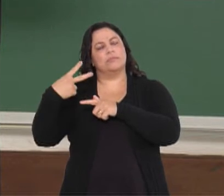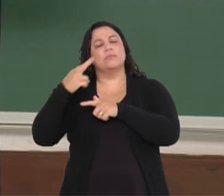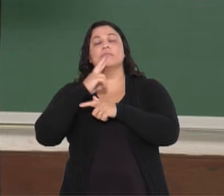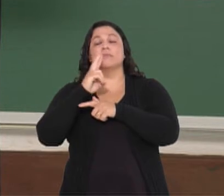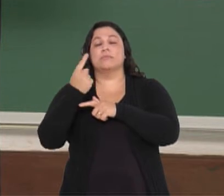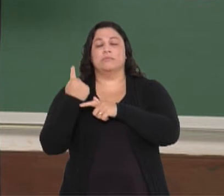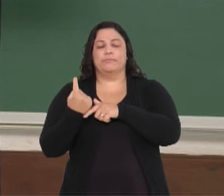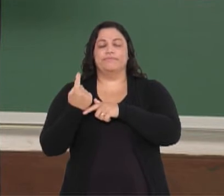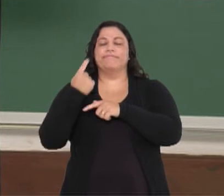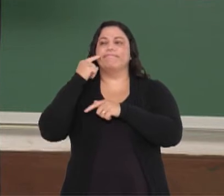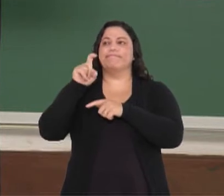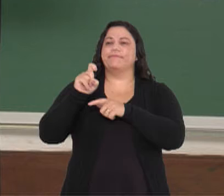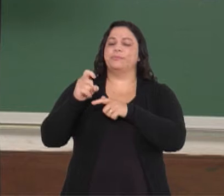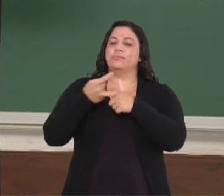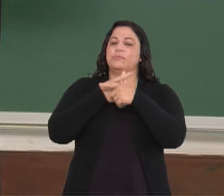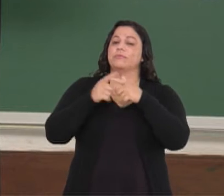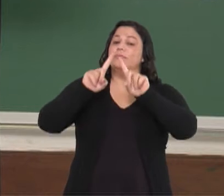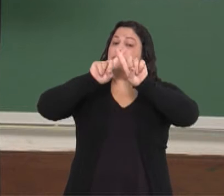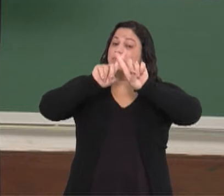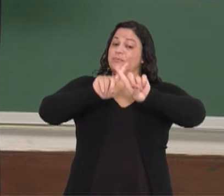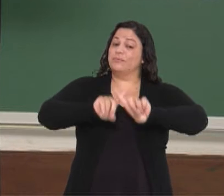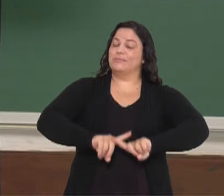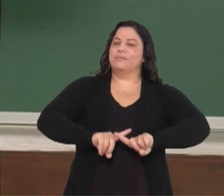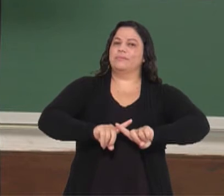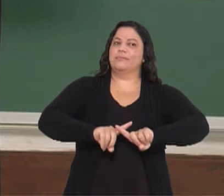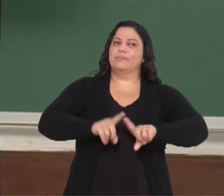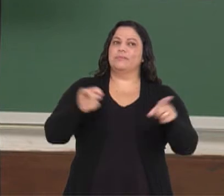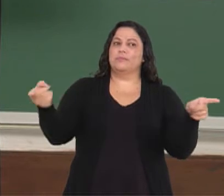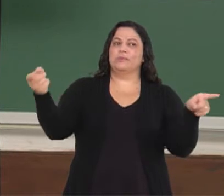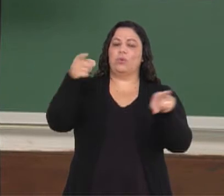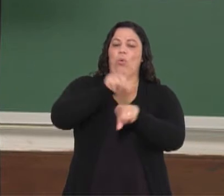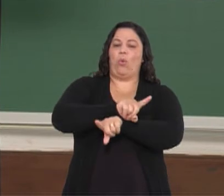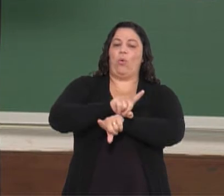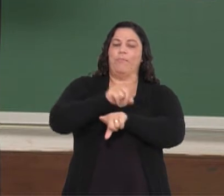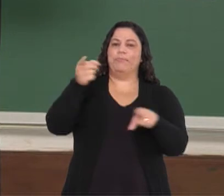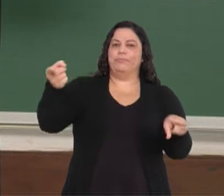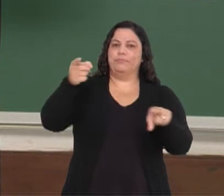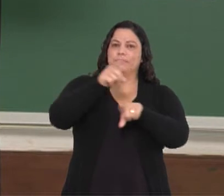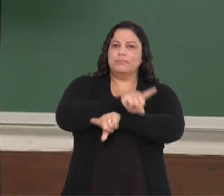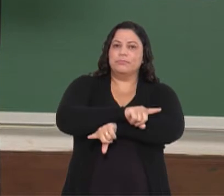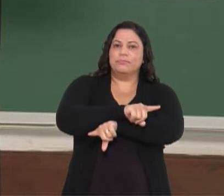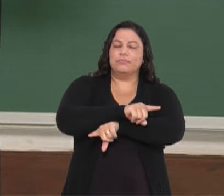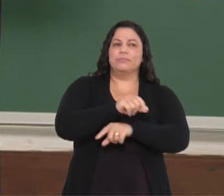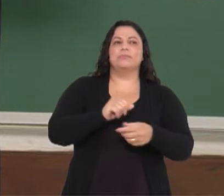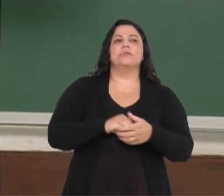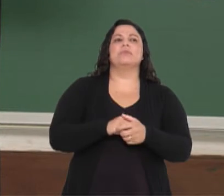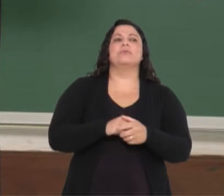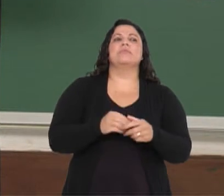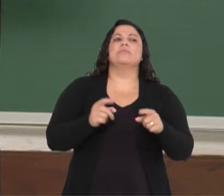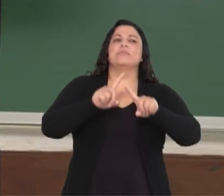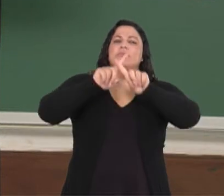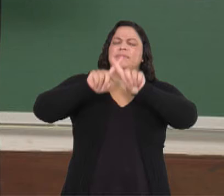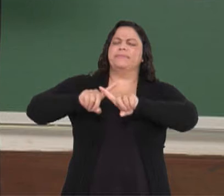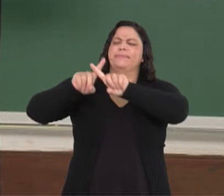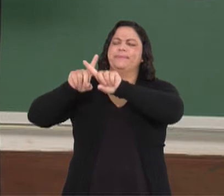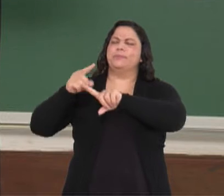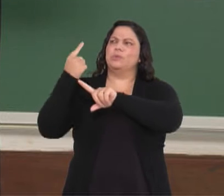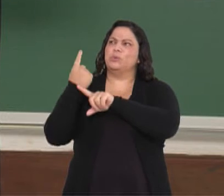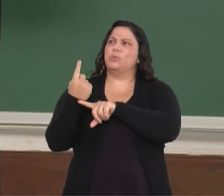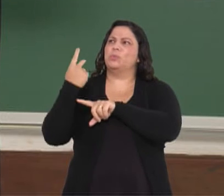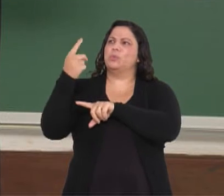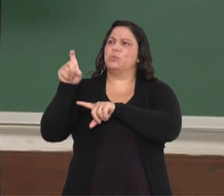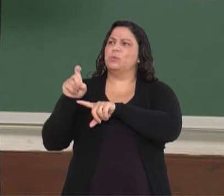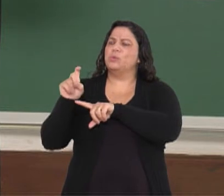x. Agora eu multiplico todo ele ao contrário. 1x vezes 2x² dá 2x³. 1x